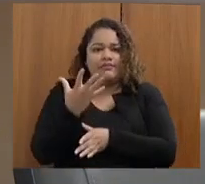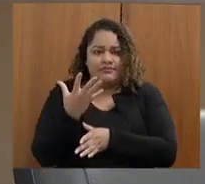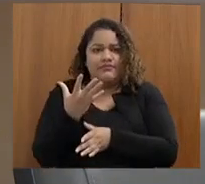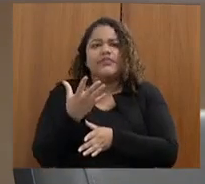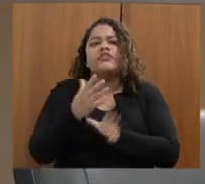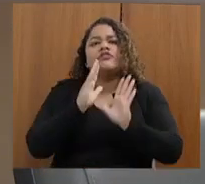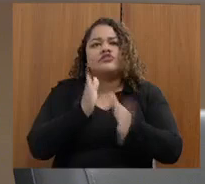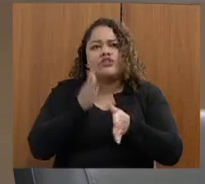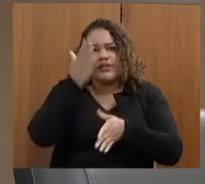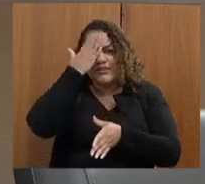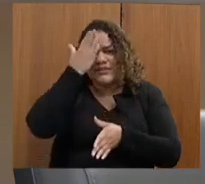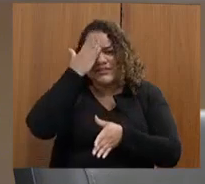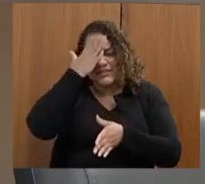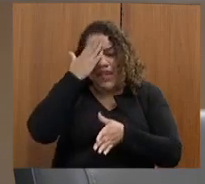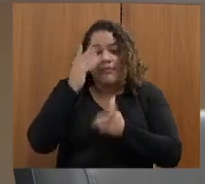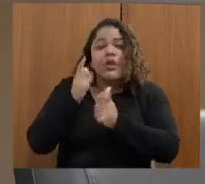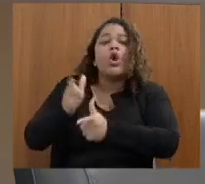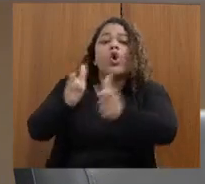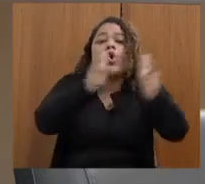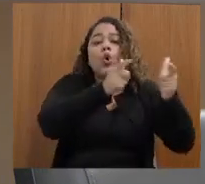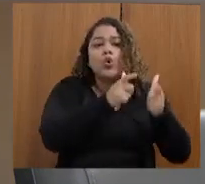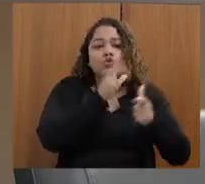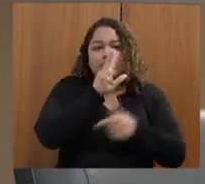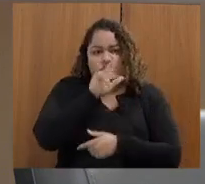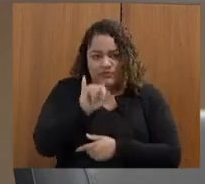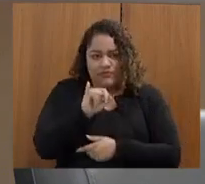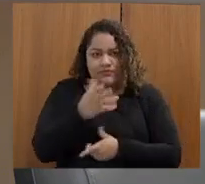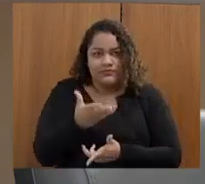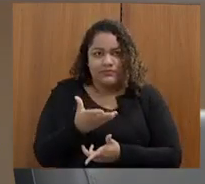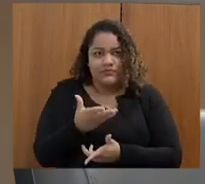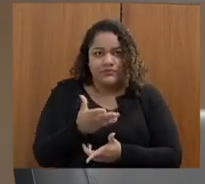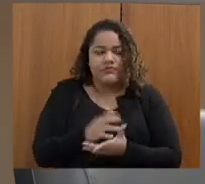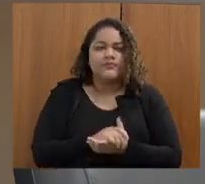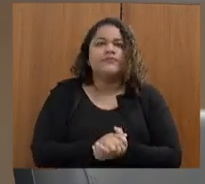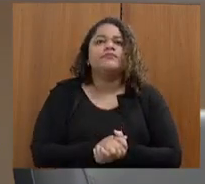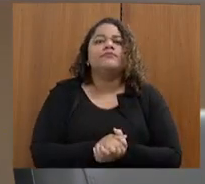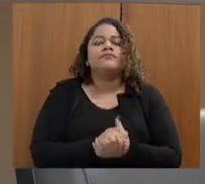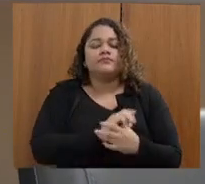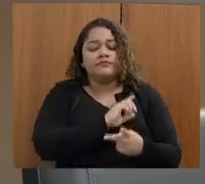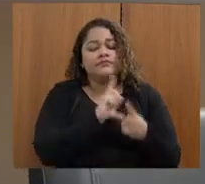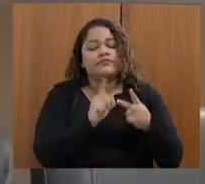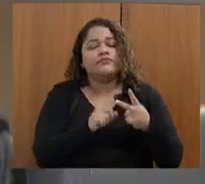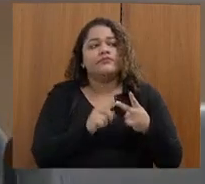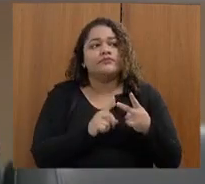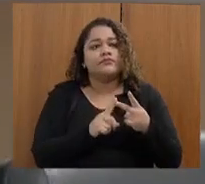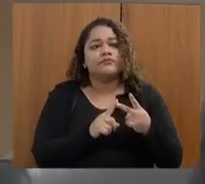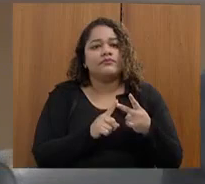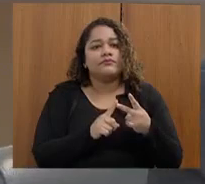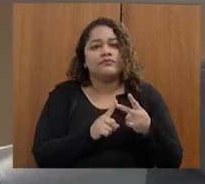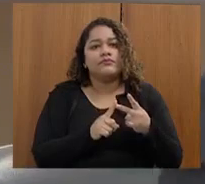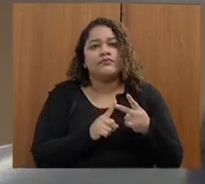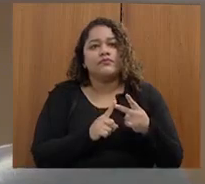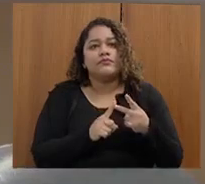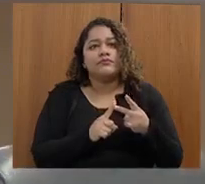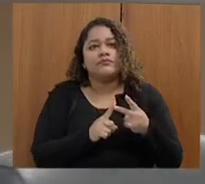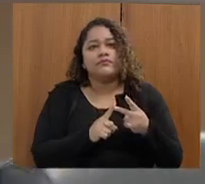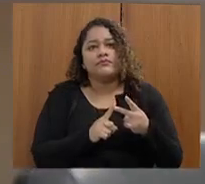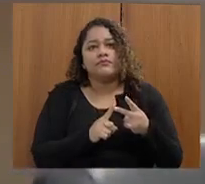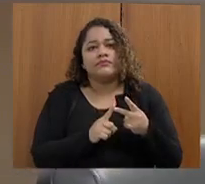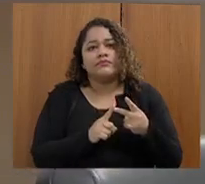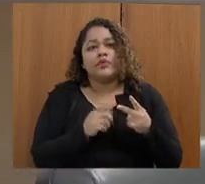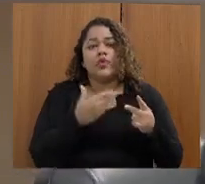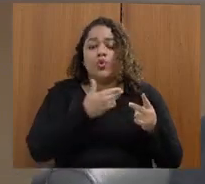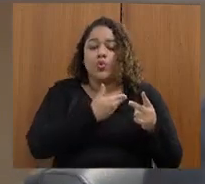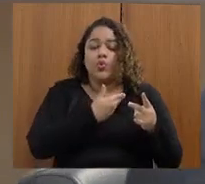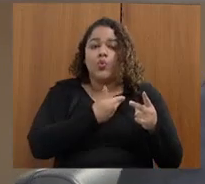todos os novos colégios né onde eles ficaram segundo tem a ver com o